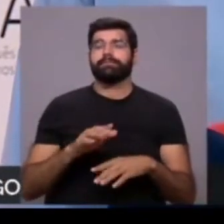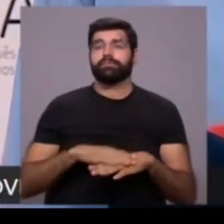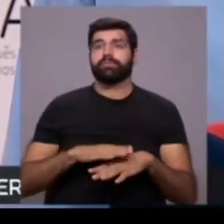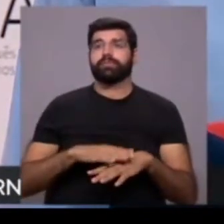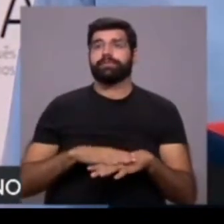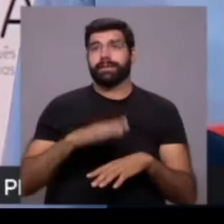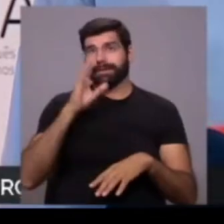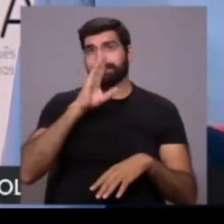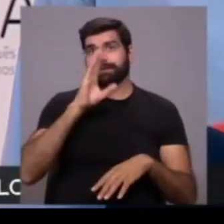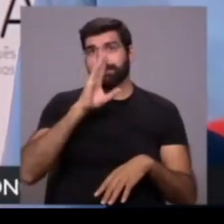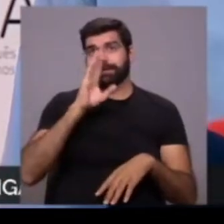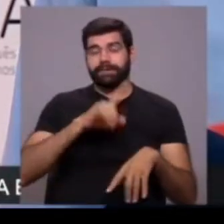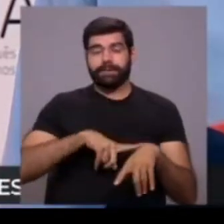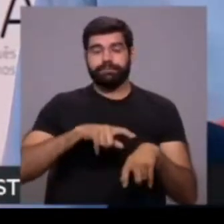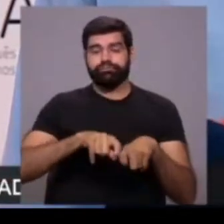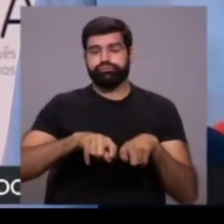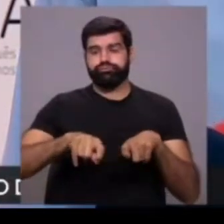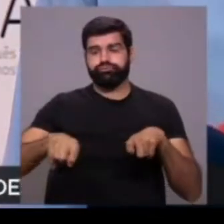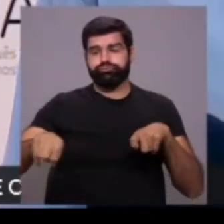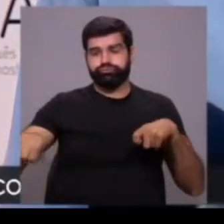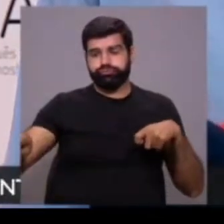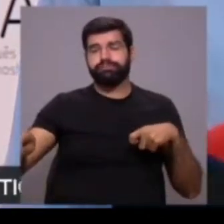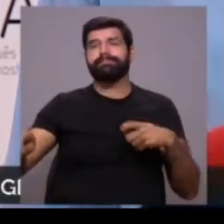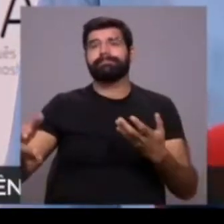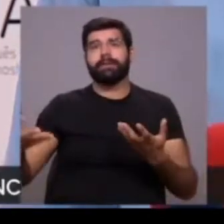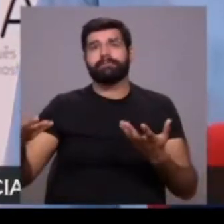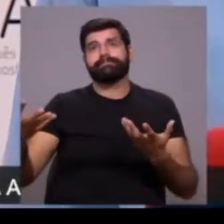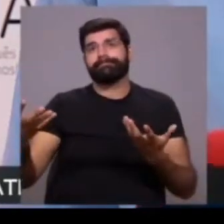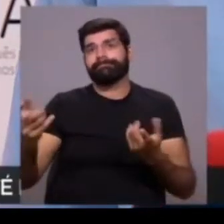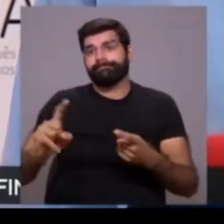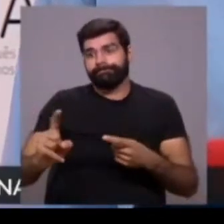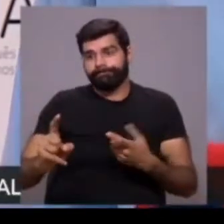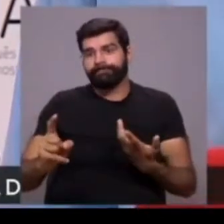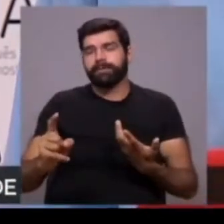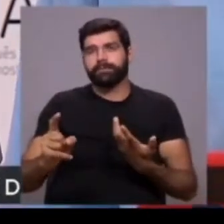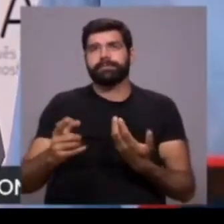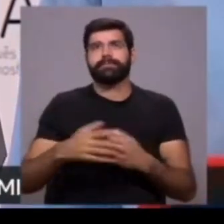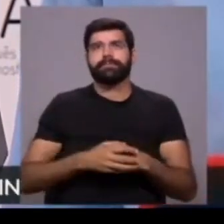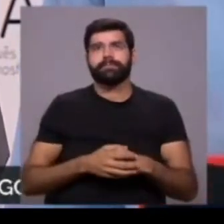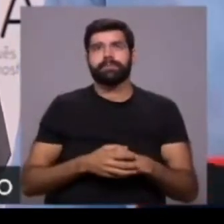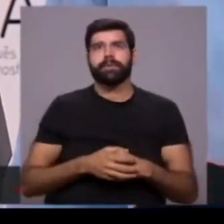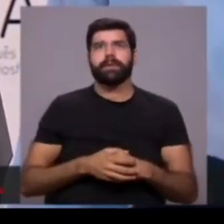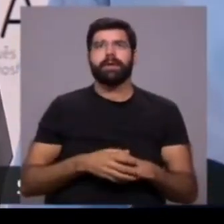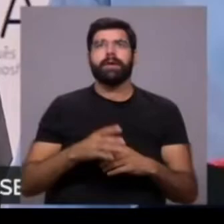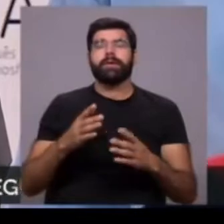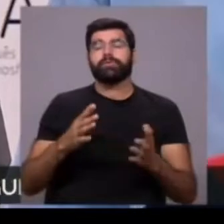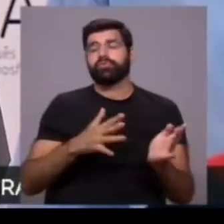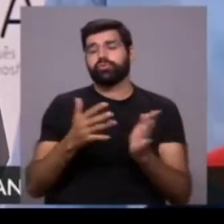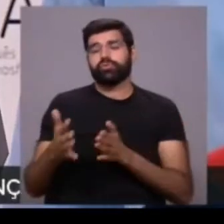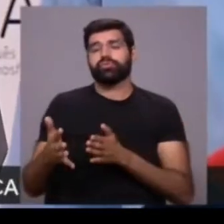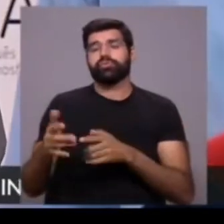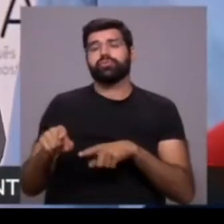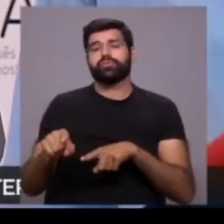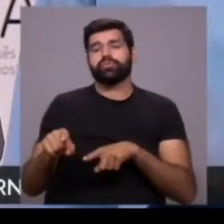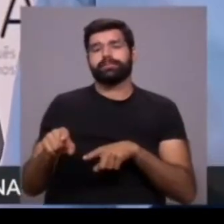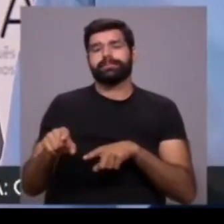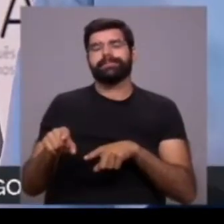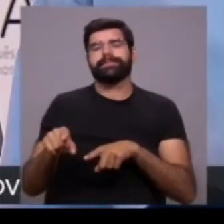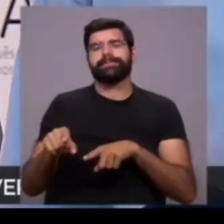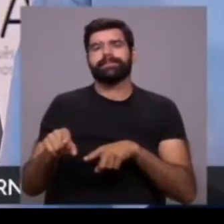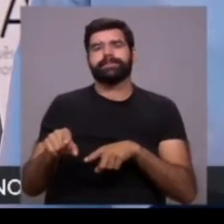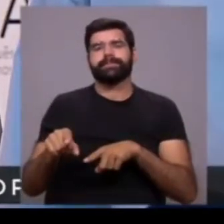do ponto de vista de celebridade de matéria segundo lugar o sistema obviamente Vai acumulando